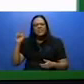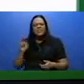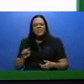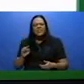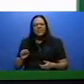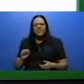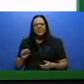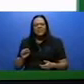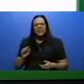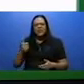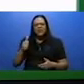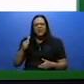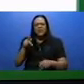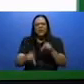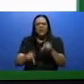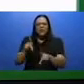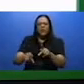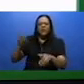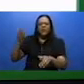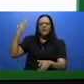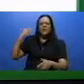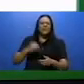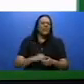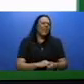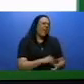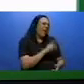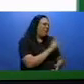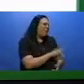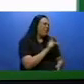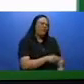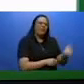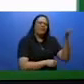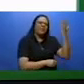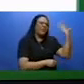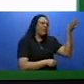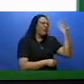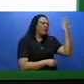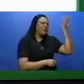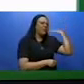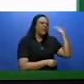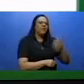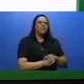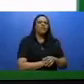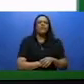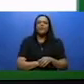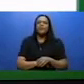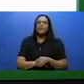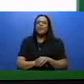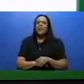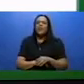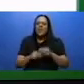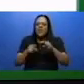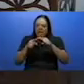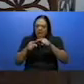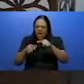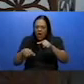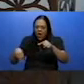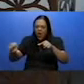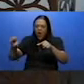hoje... Ah, não, professor, faz tanto tempo, que a gente... Quando que foi inventada a roda,